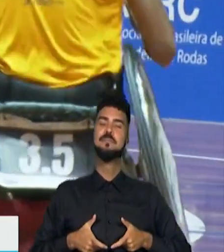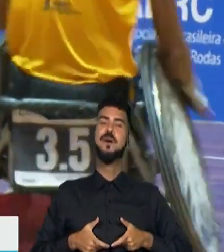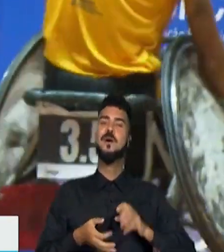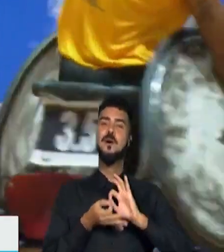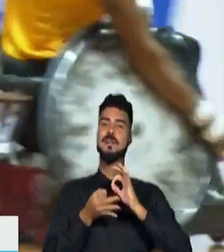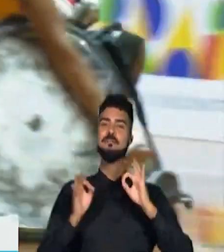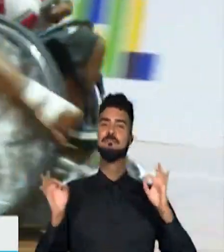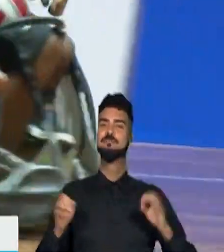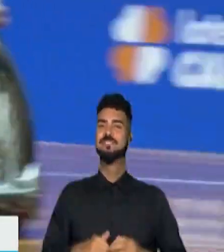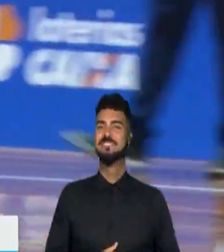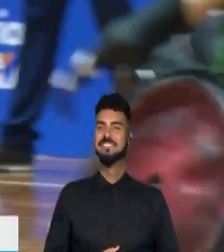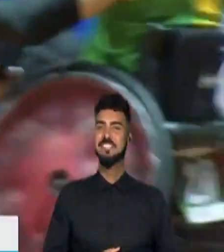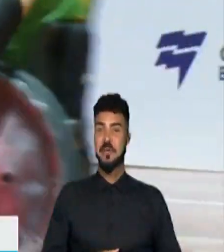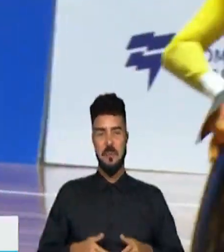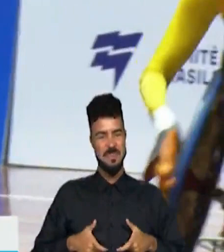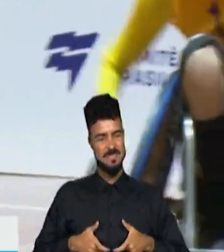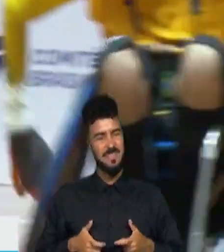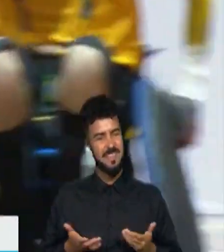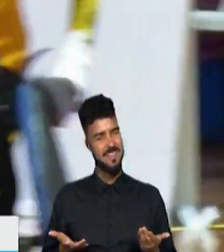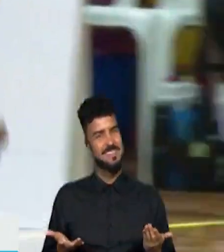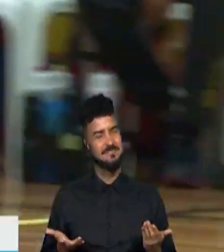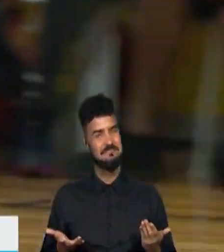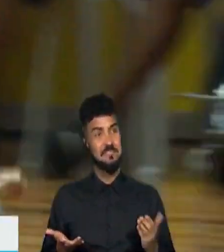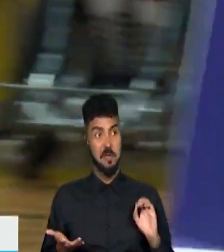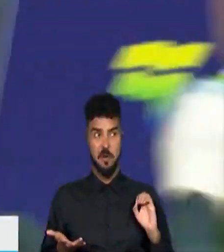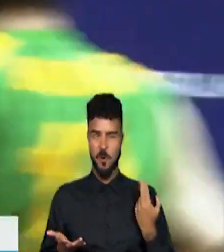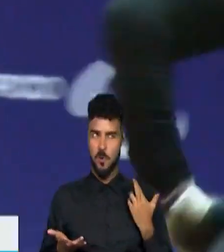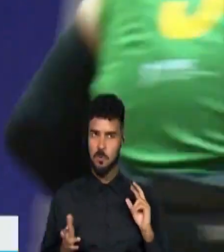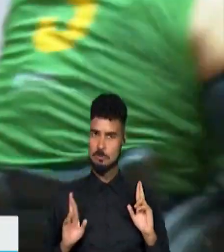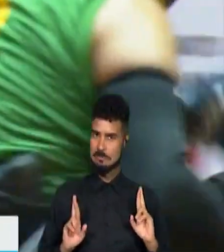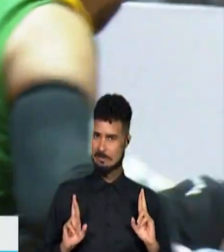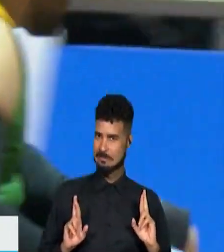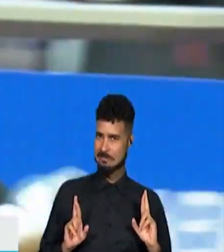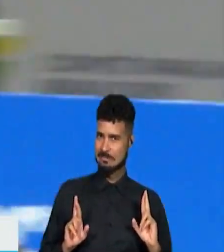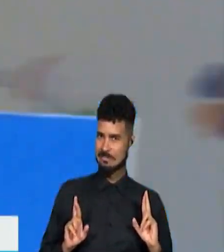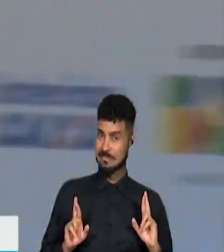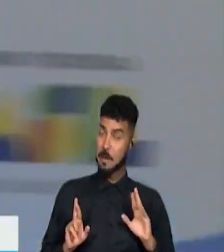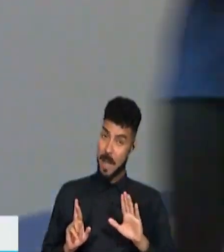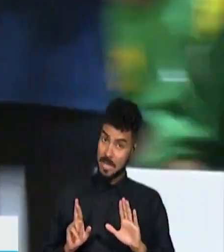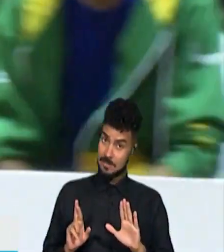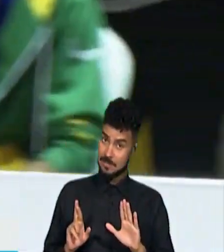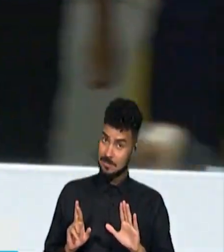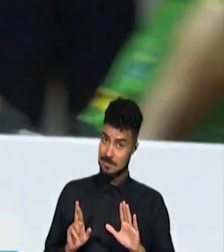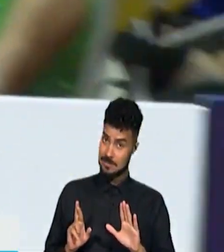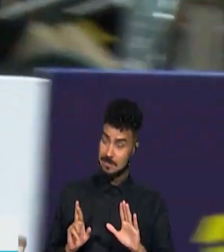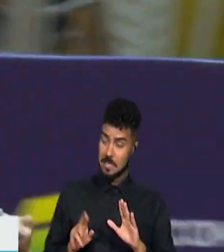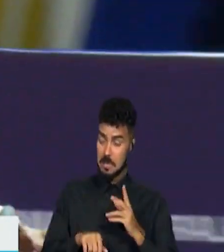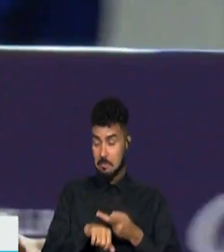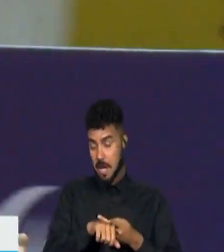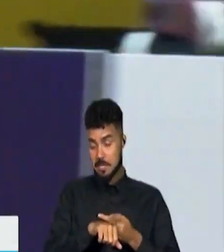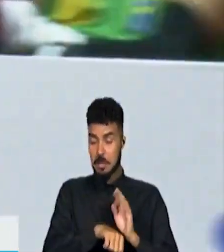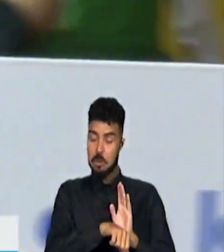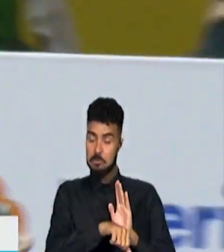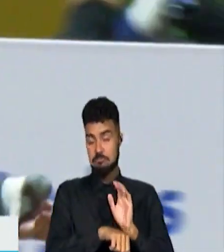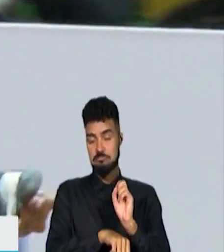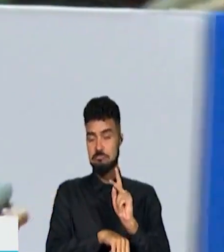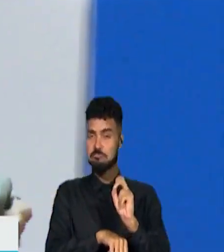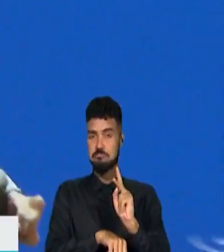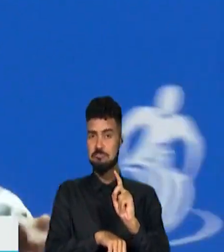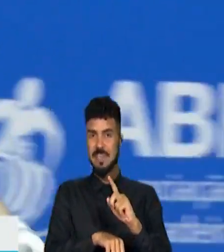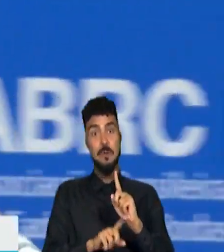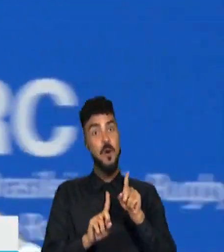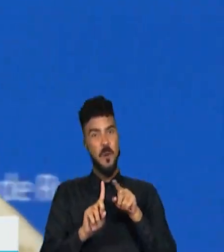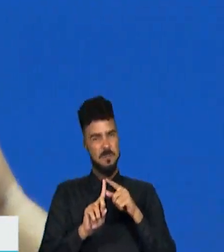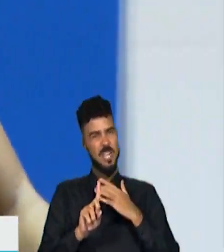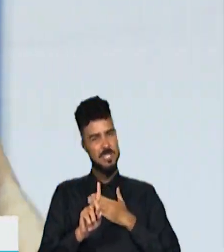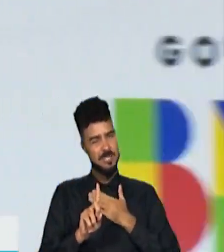Olimpíada. Uma medalha que seja de ouro, mas a de prata e a de bronze também. Mas o meu